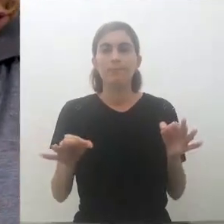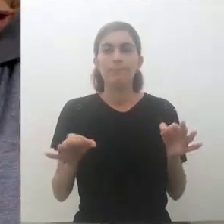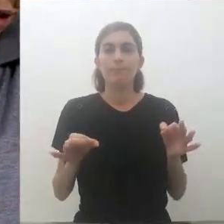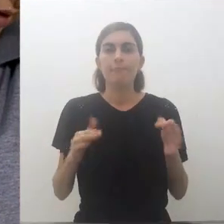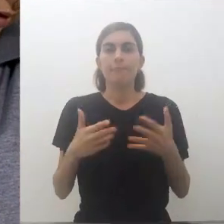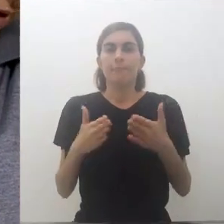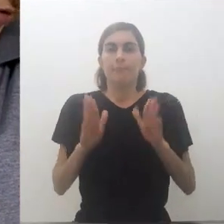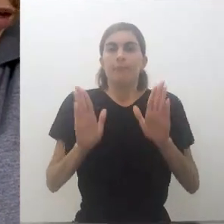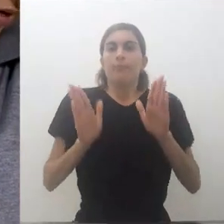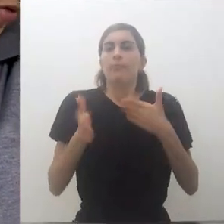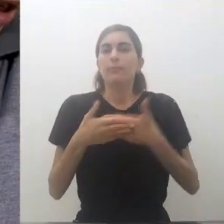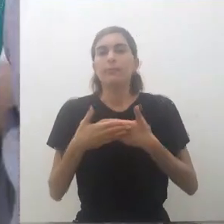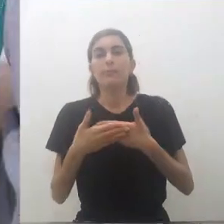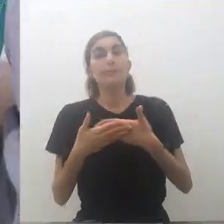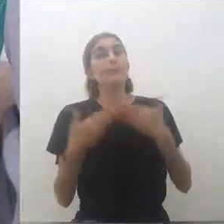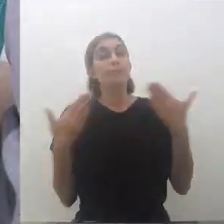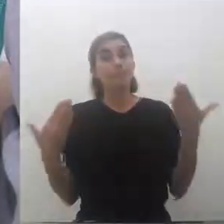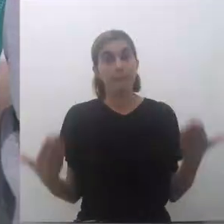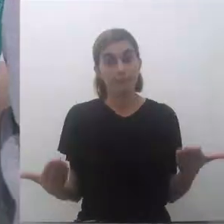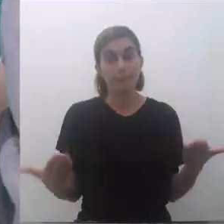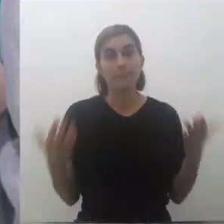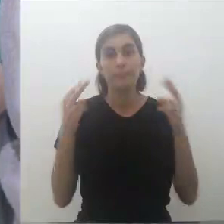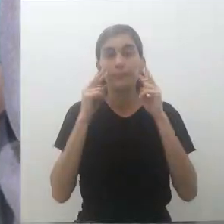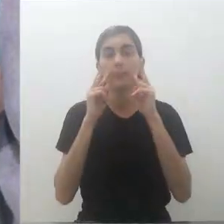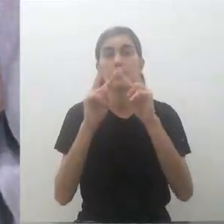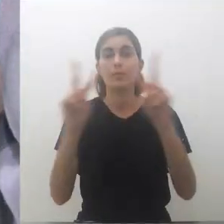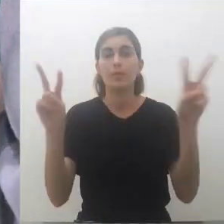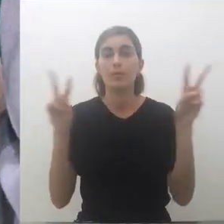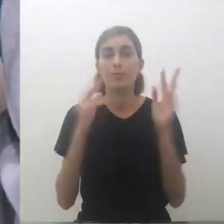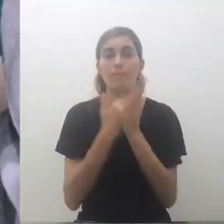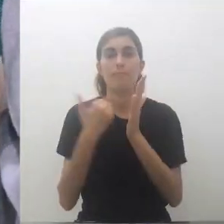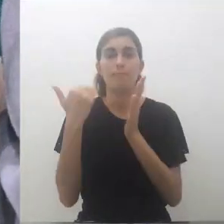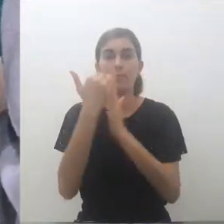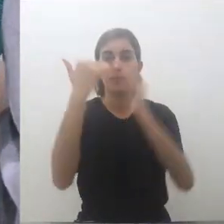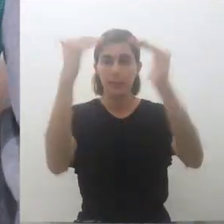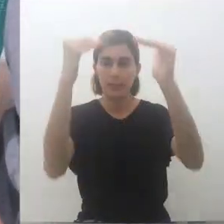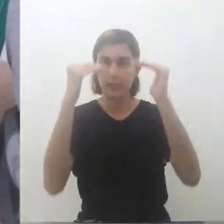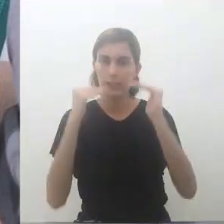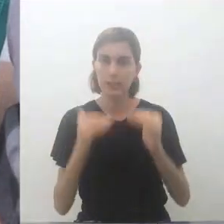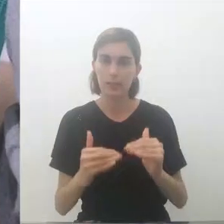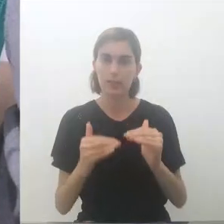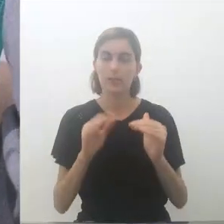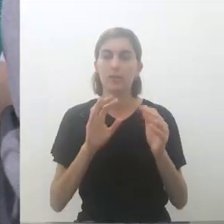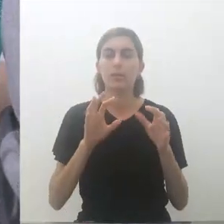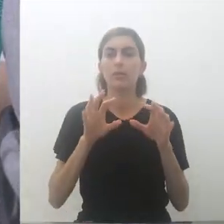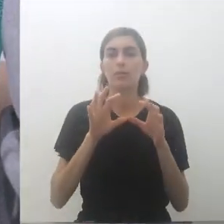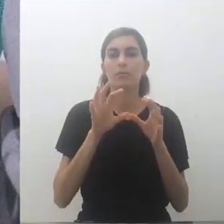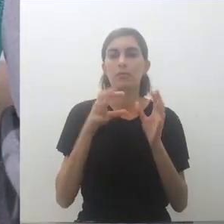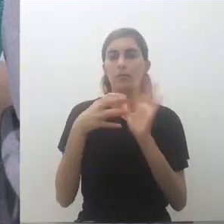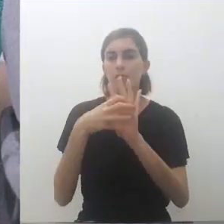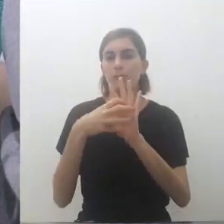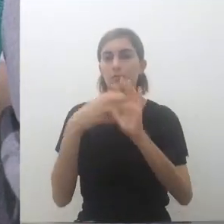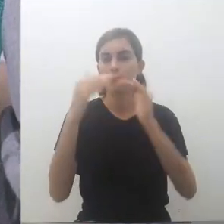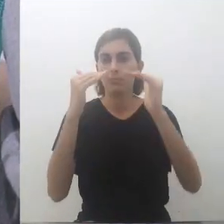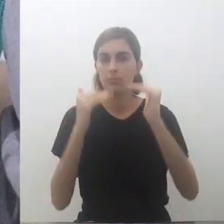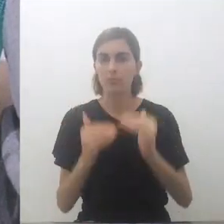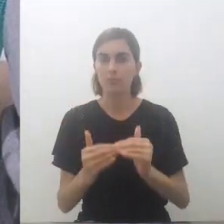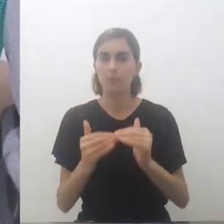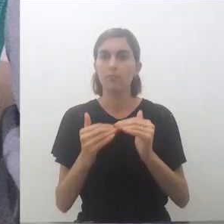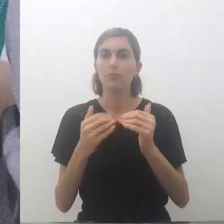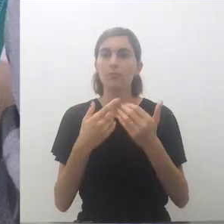fechamento na visão. Ela está mais abaixo do ponto central, dando